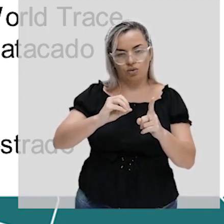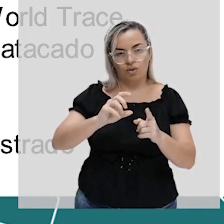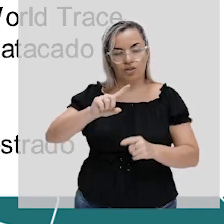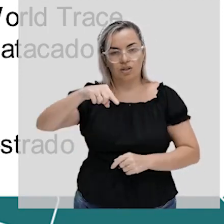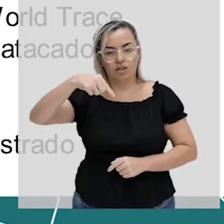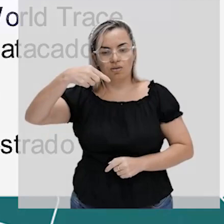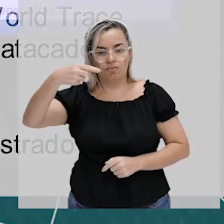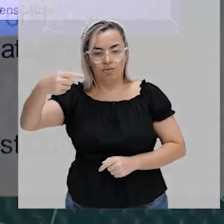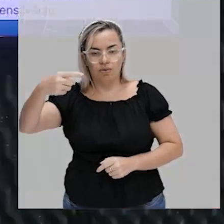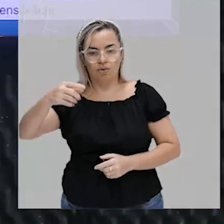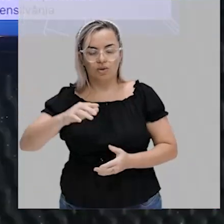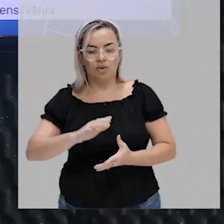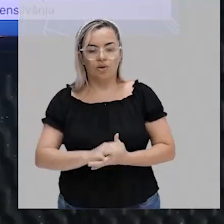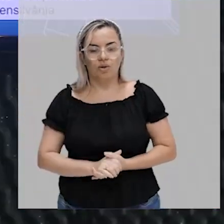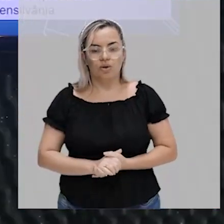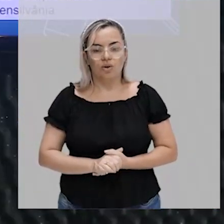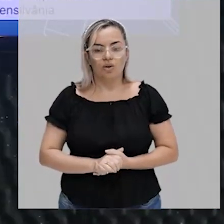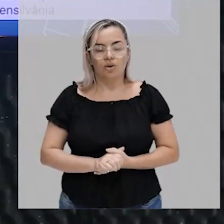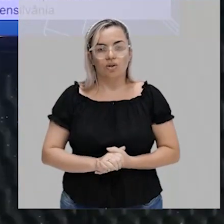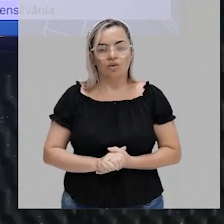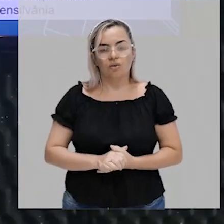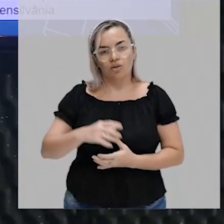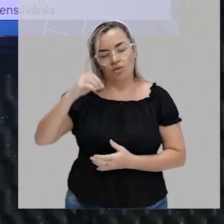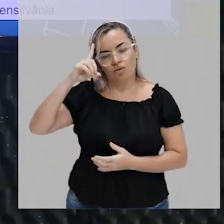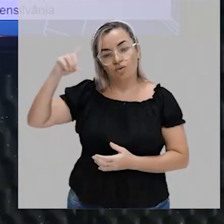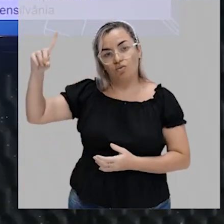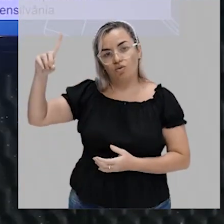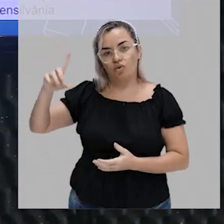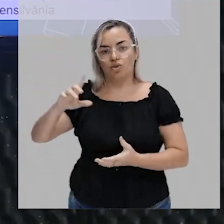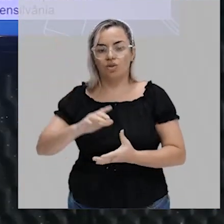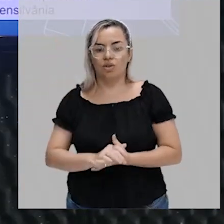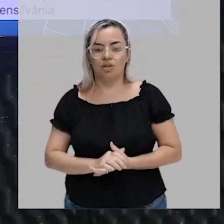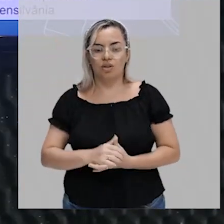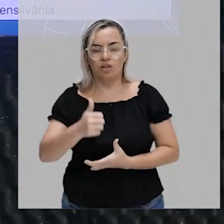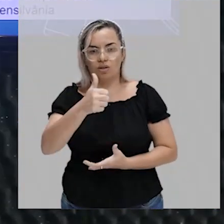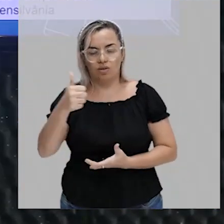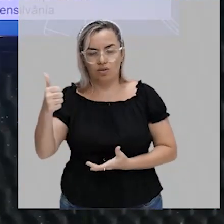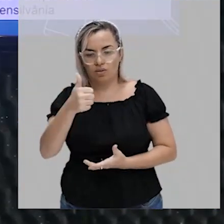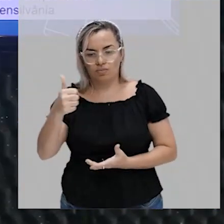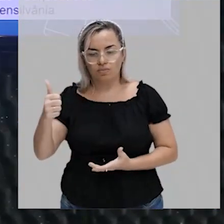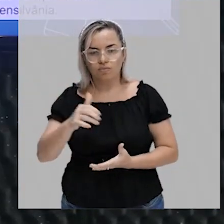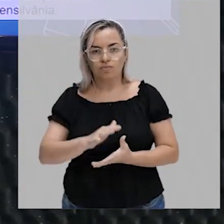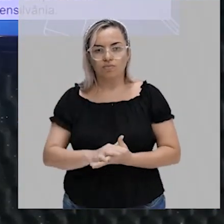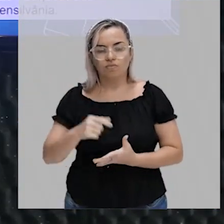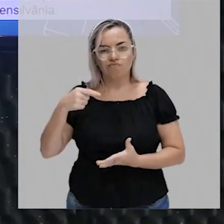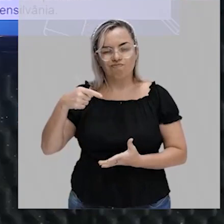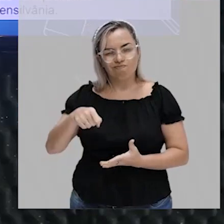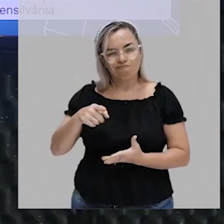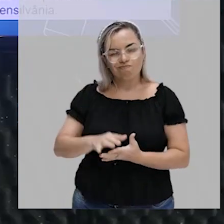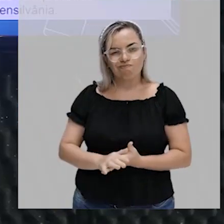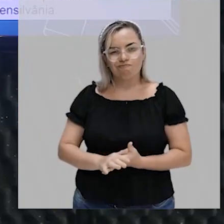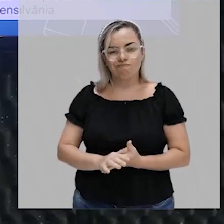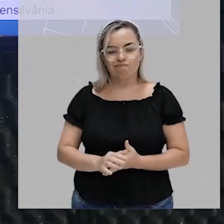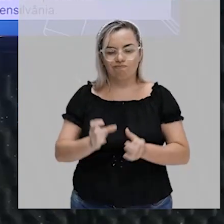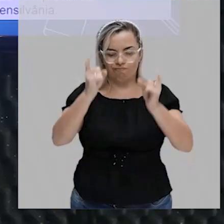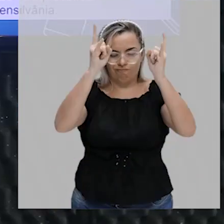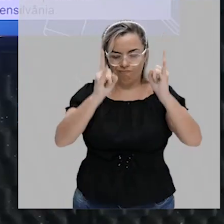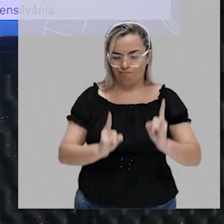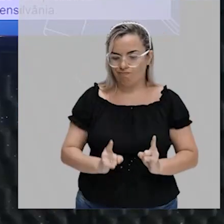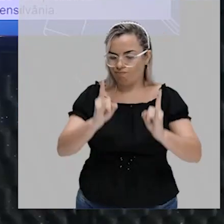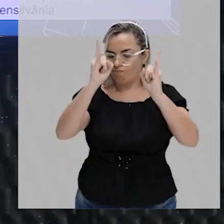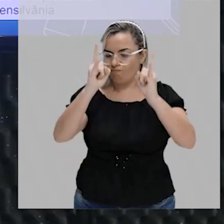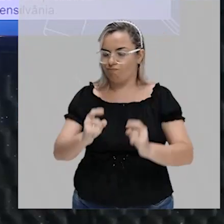o número da emergência dos Estados Unidos, tá? Mas o mais importante disso tudo é que esse ataque ele vai decorrer, ele vai